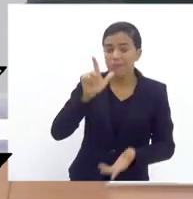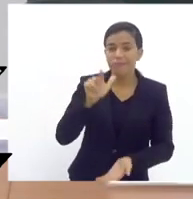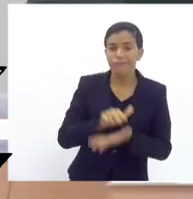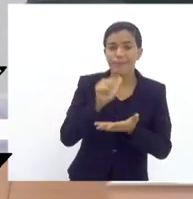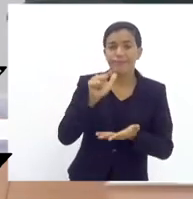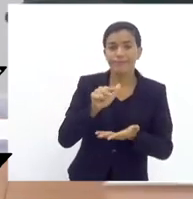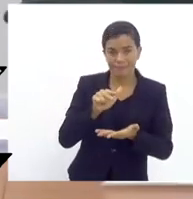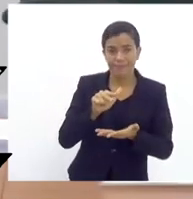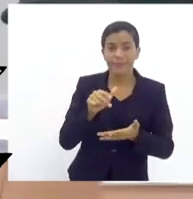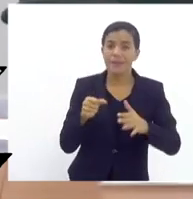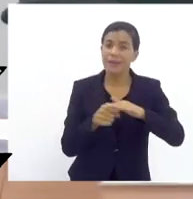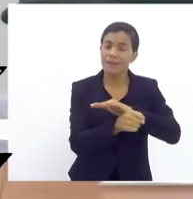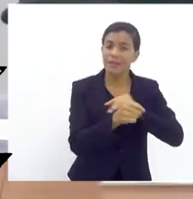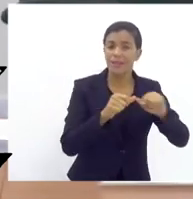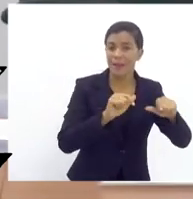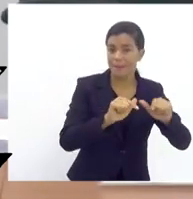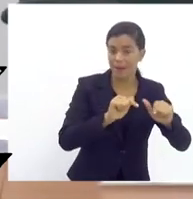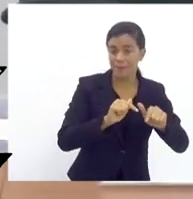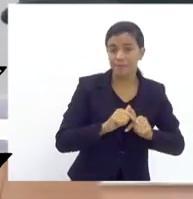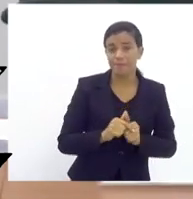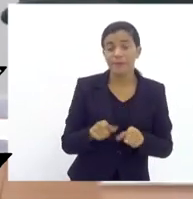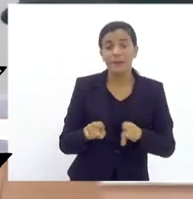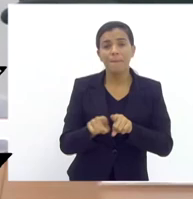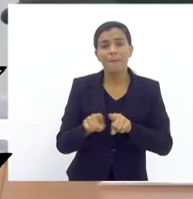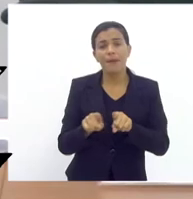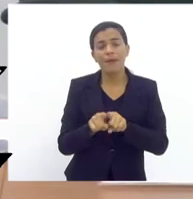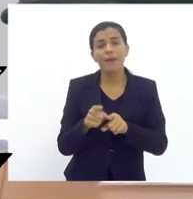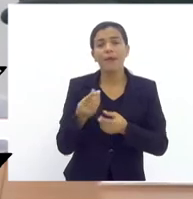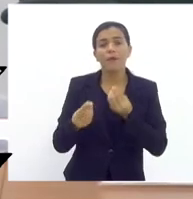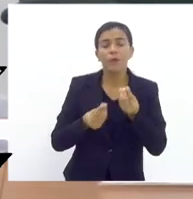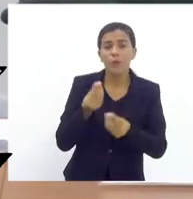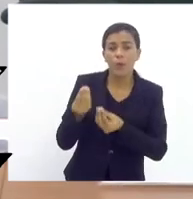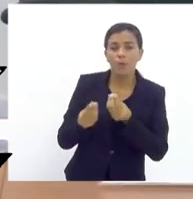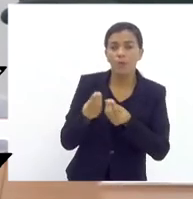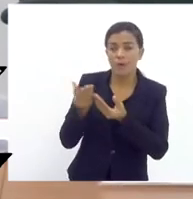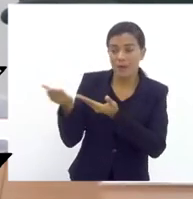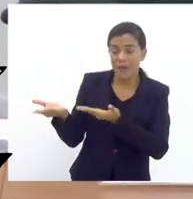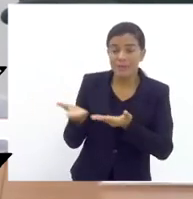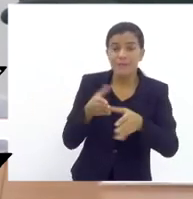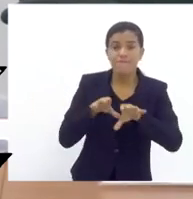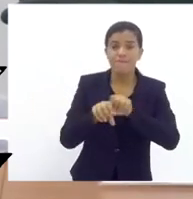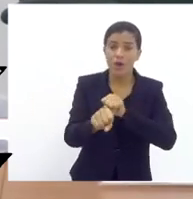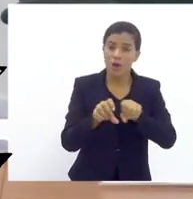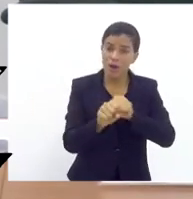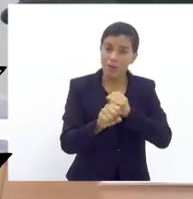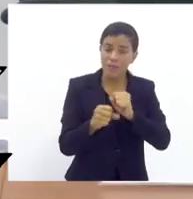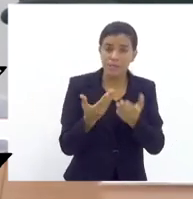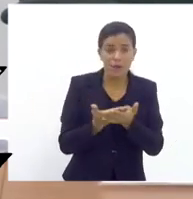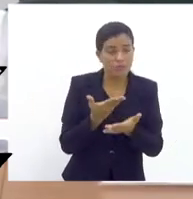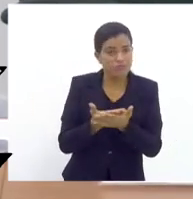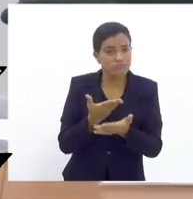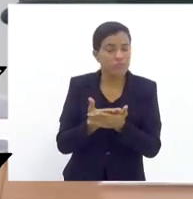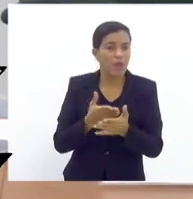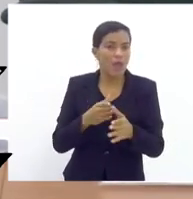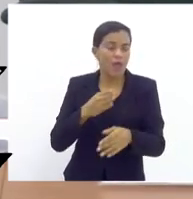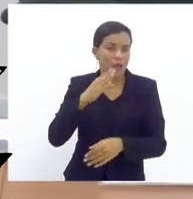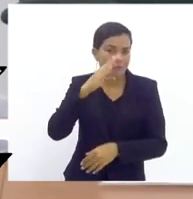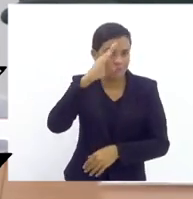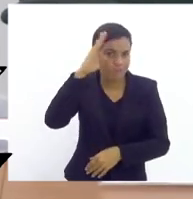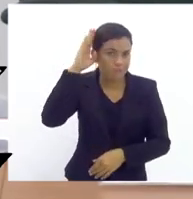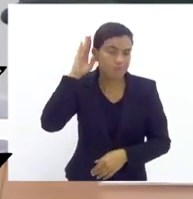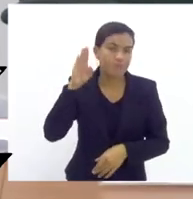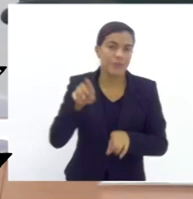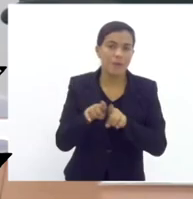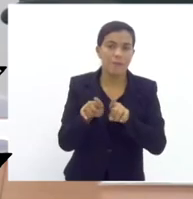e falar da do reconhecimento né da dessa formação Educacional é também falar da organização